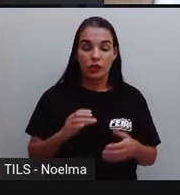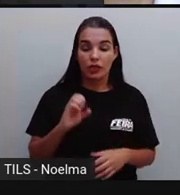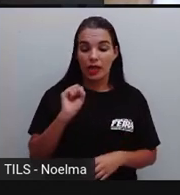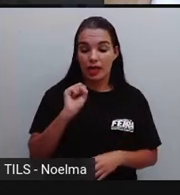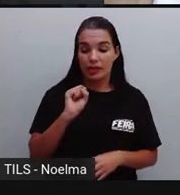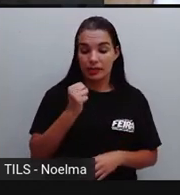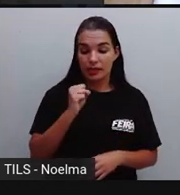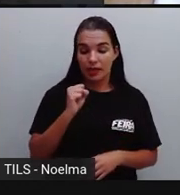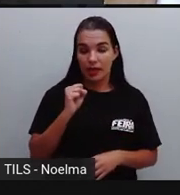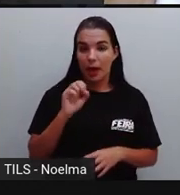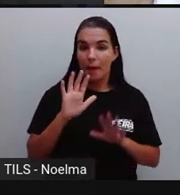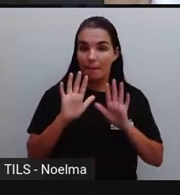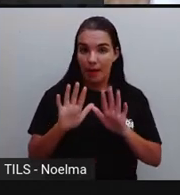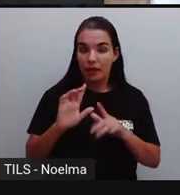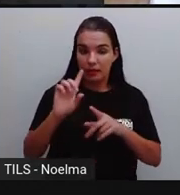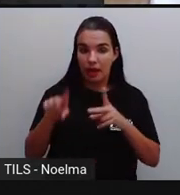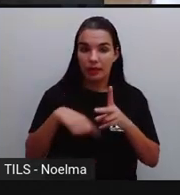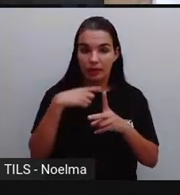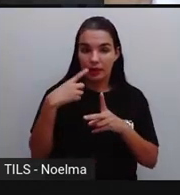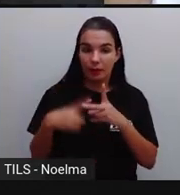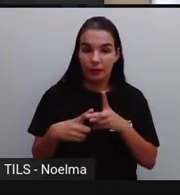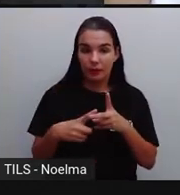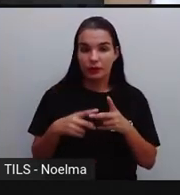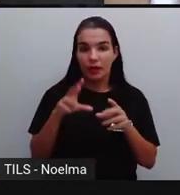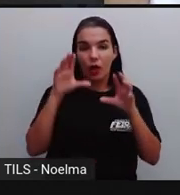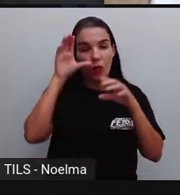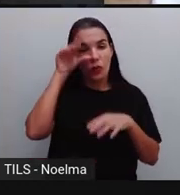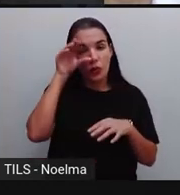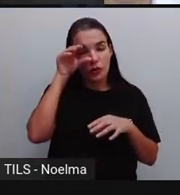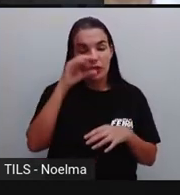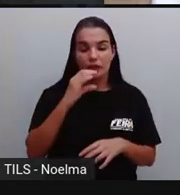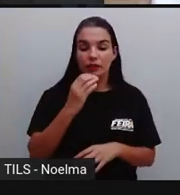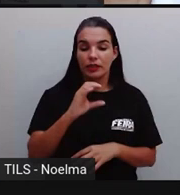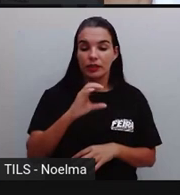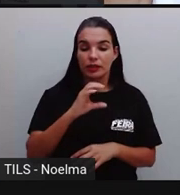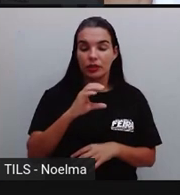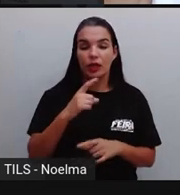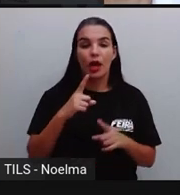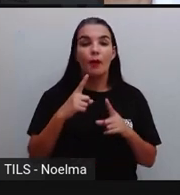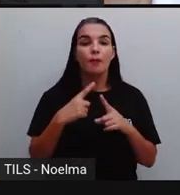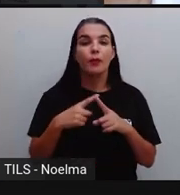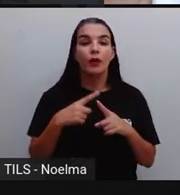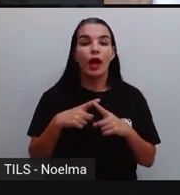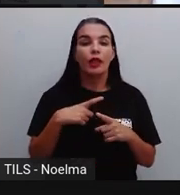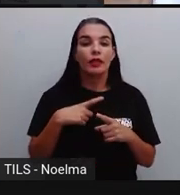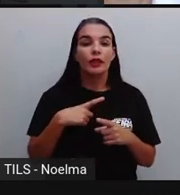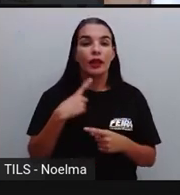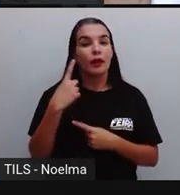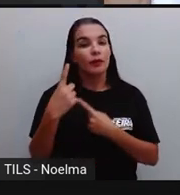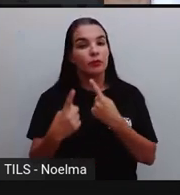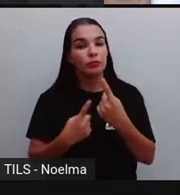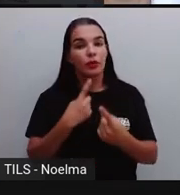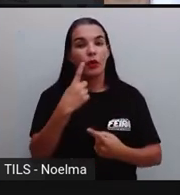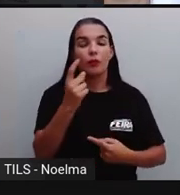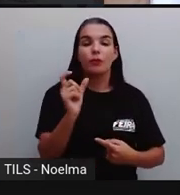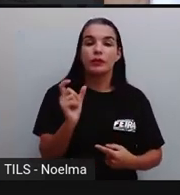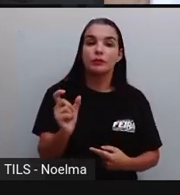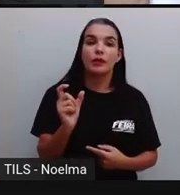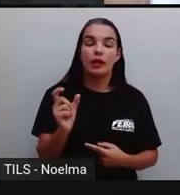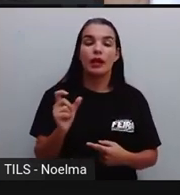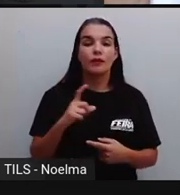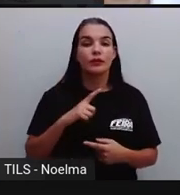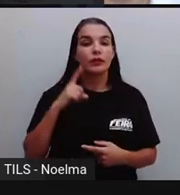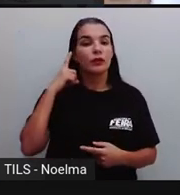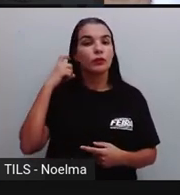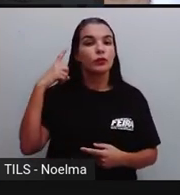si, mas a Pró trouxe também essa curiosidade, porque a gente tem aí, pode ter algumas palavras que tem